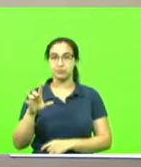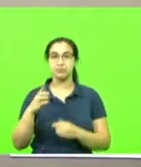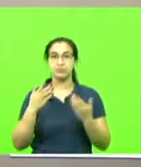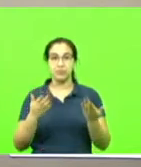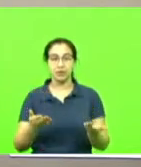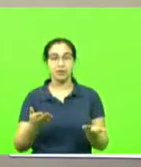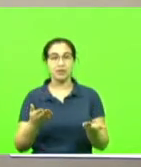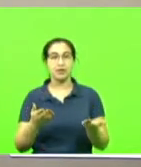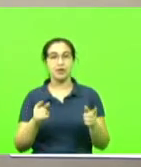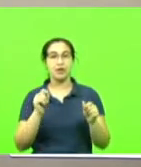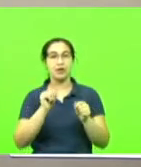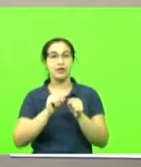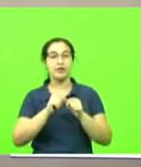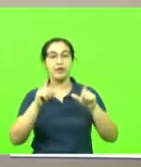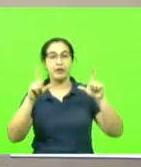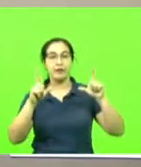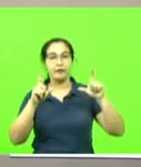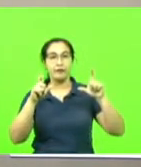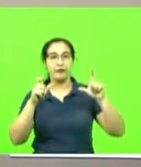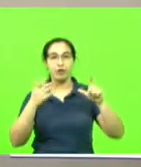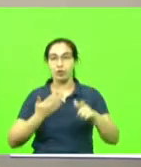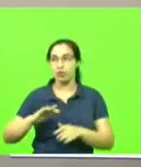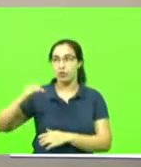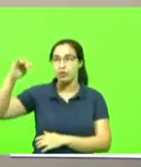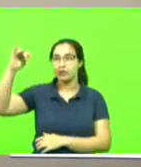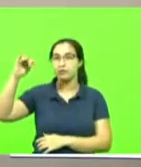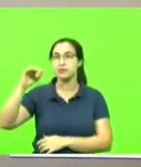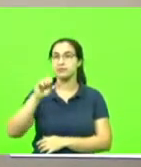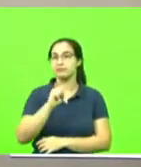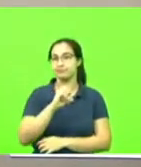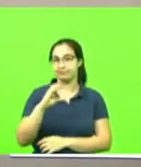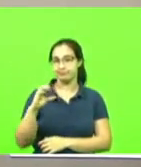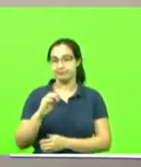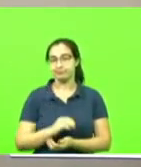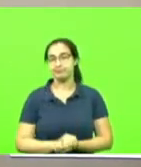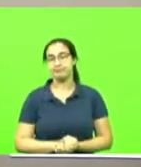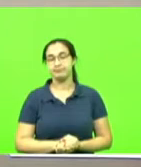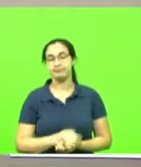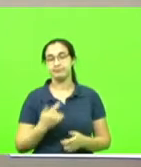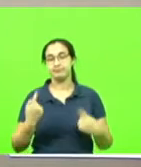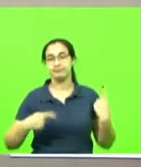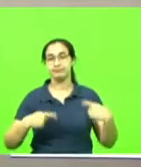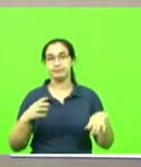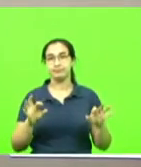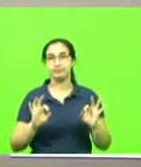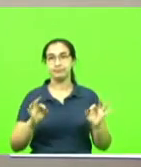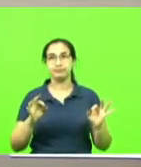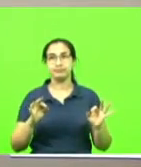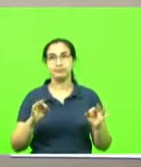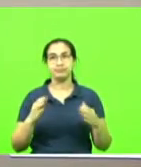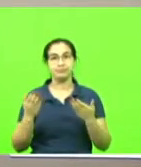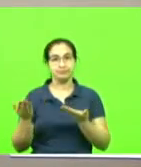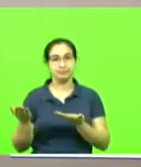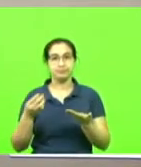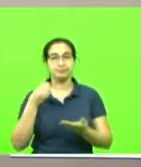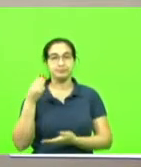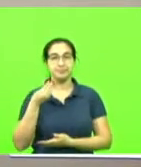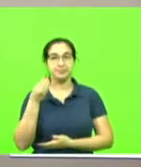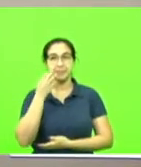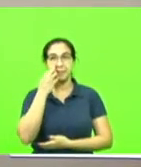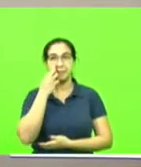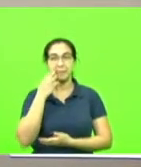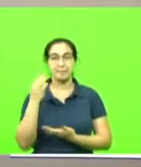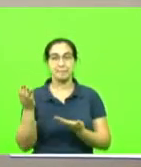registros fotógrafos na Serra Catarinense. Em discussão? O autor da moção, deputado Márcio Machado.